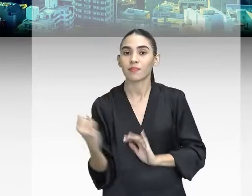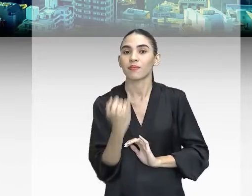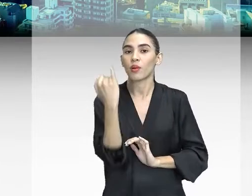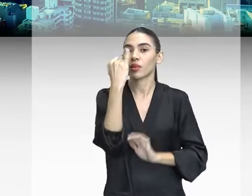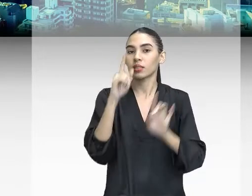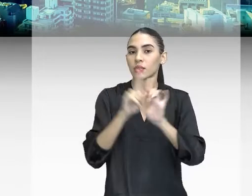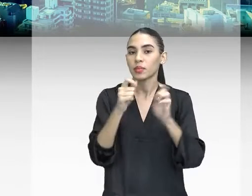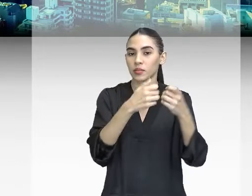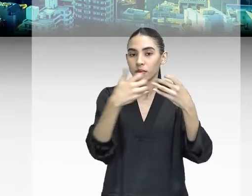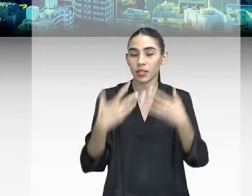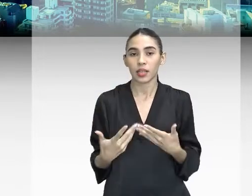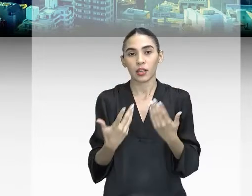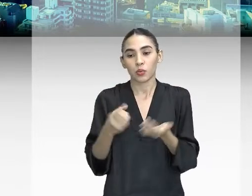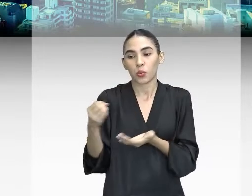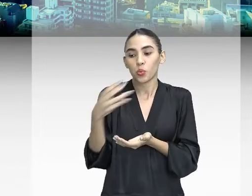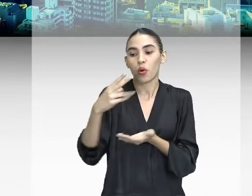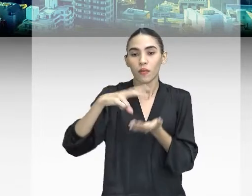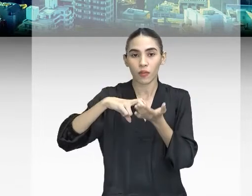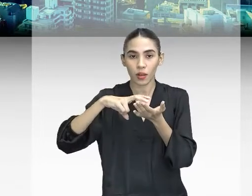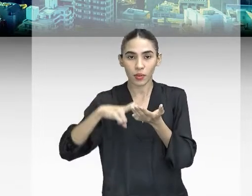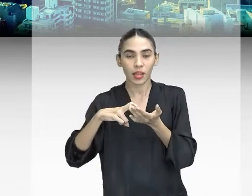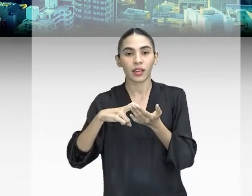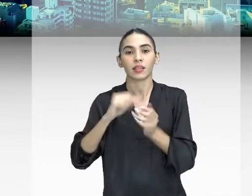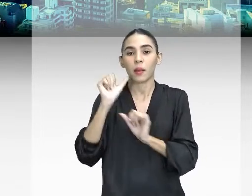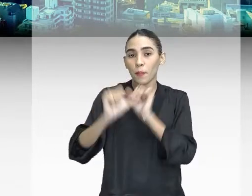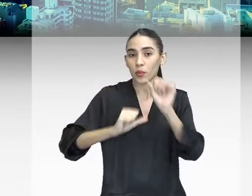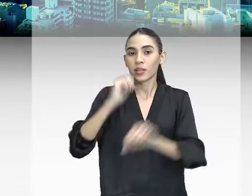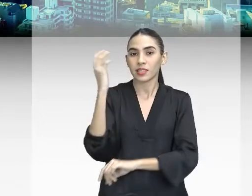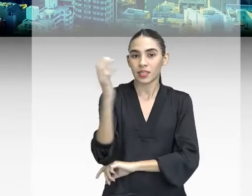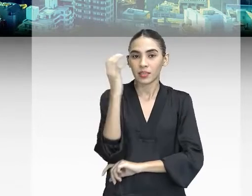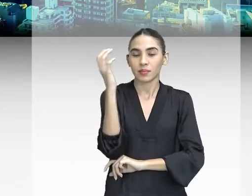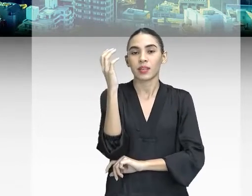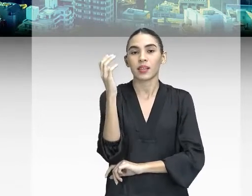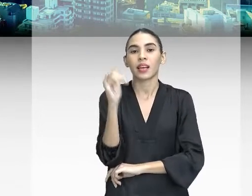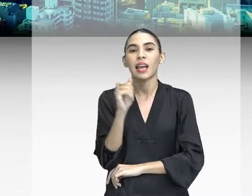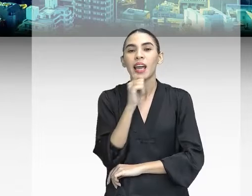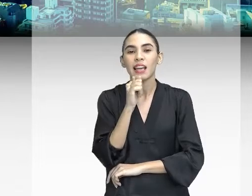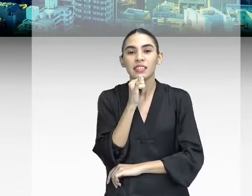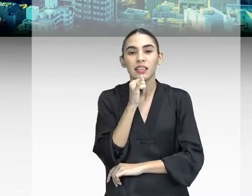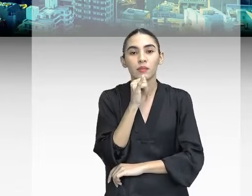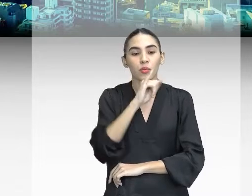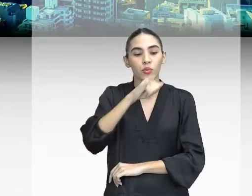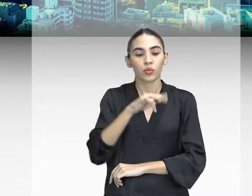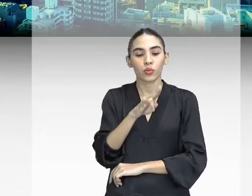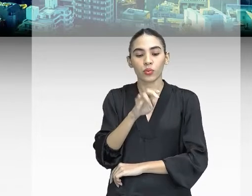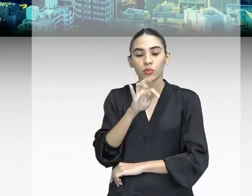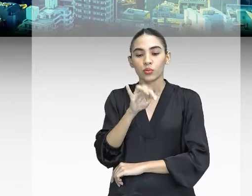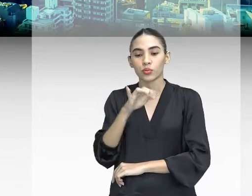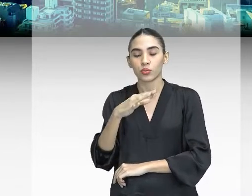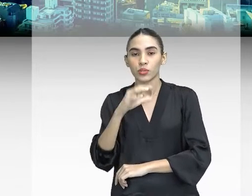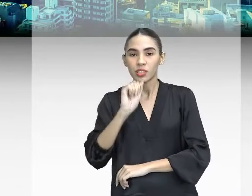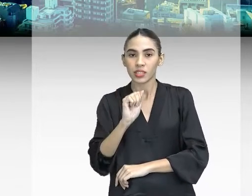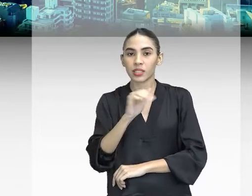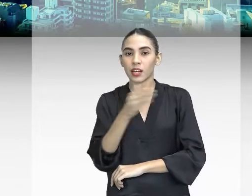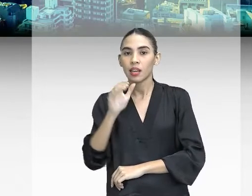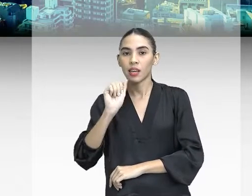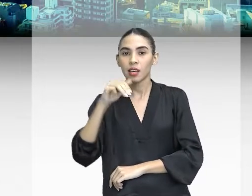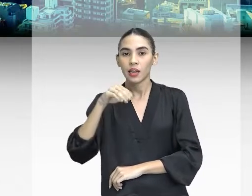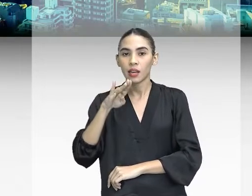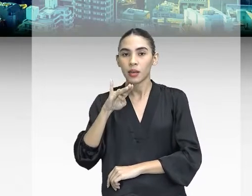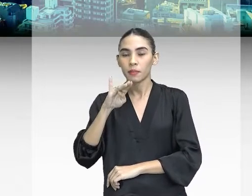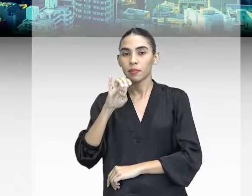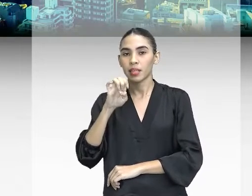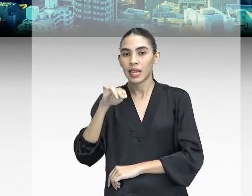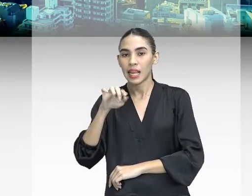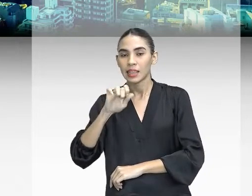sido falado no novo vocabulário aí das mudanças climáticas, que é a justiça ambiental, tá certo? A justiça climática. Ela vai atingir